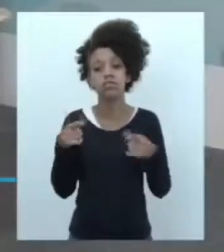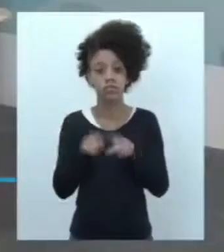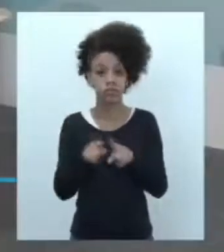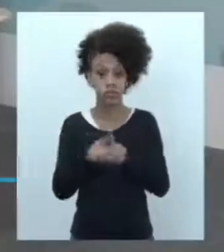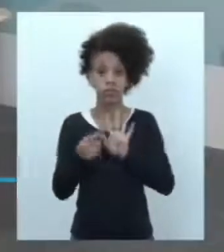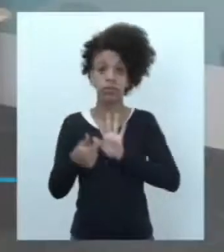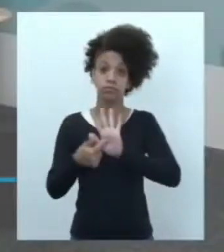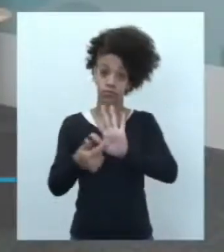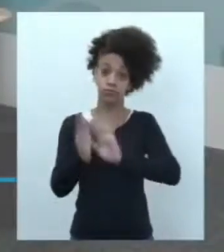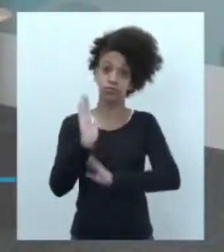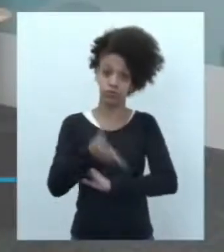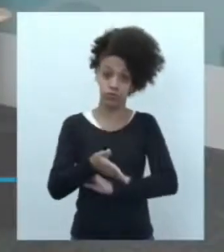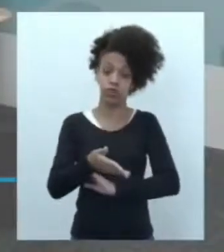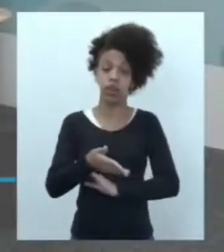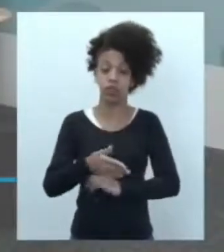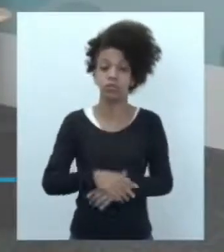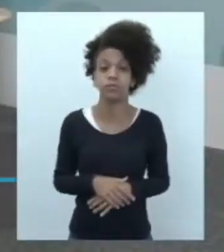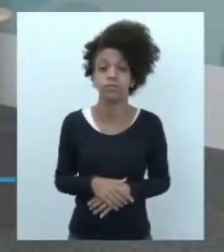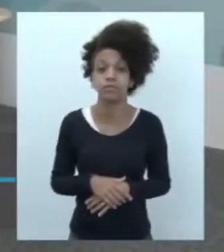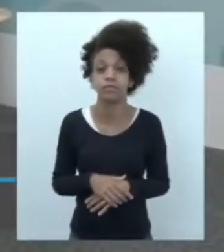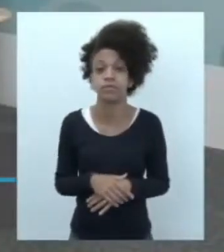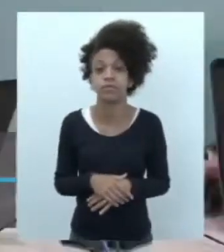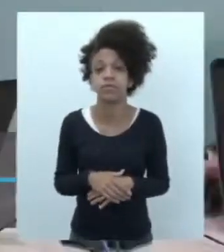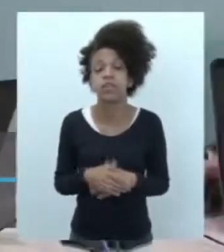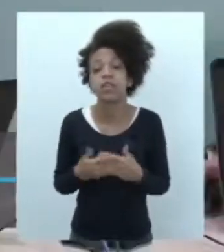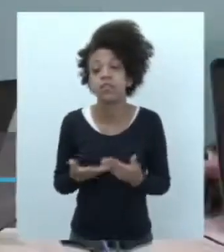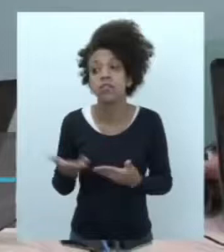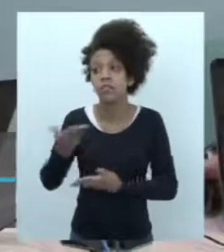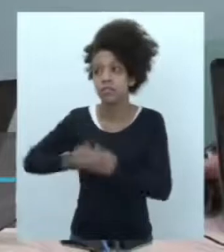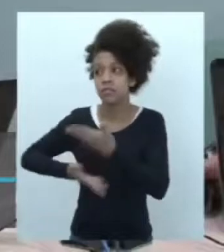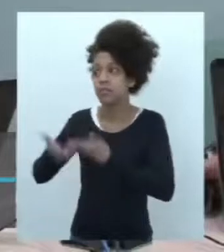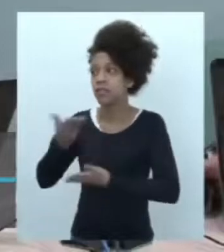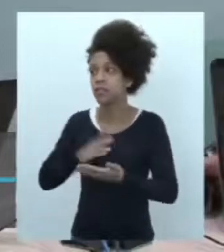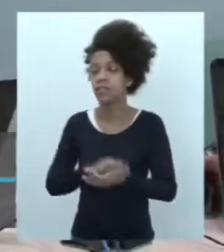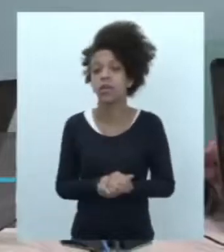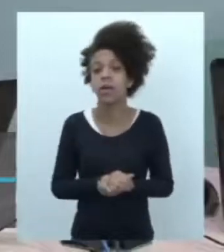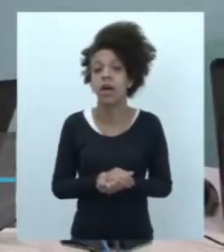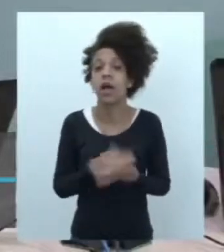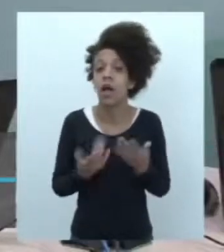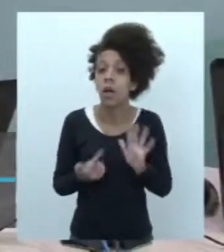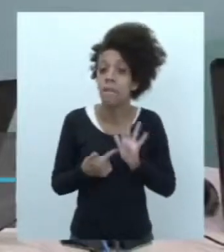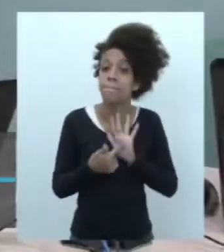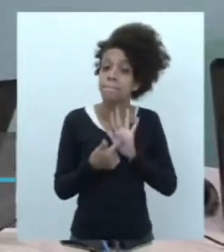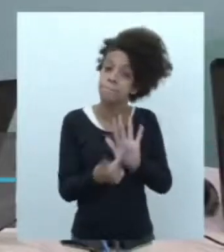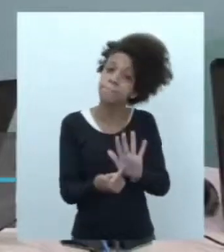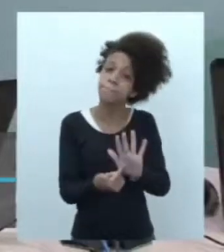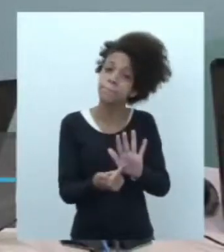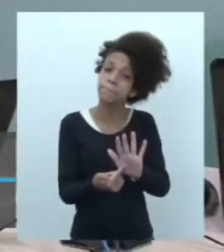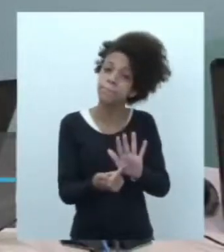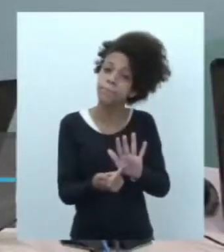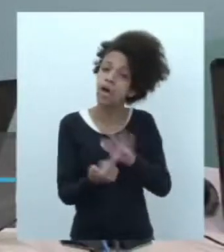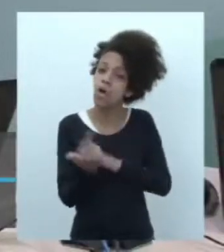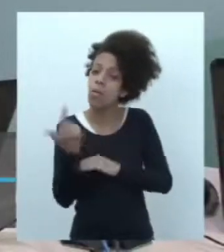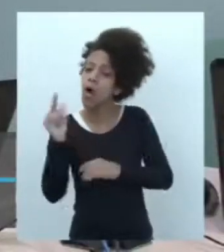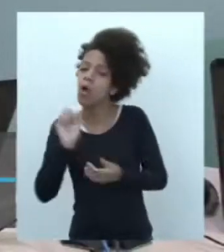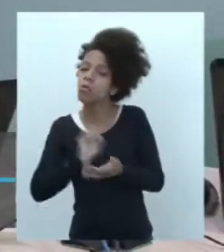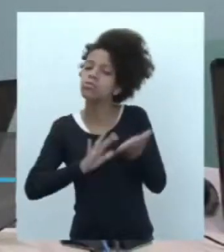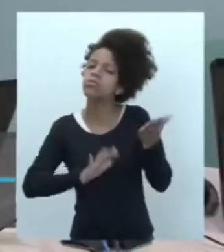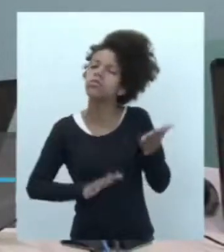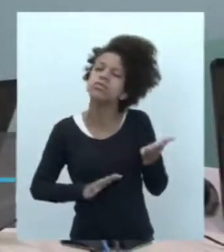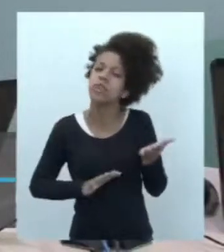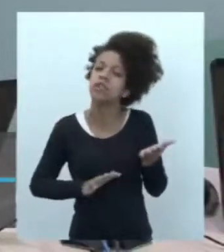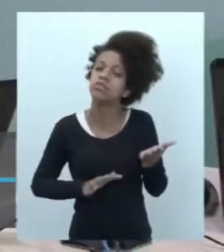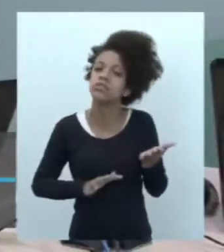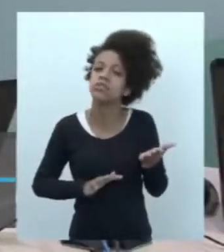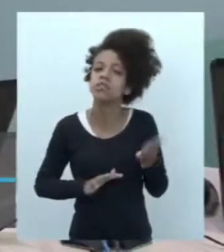apareceu aqui hoje, né, professora, na interação. Então, a gente trouxe para vocês uma outra atividade, né,